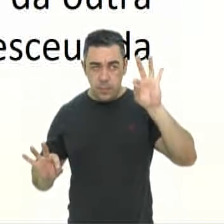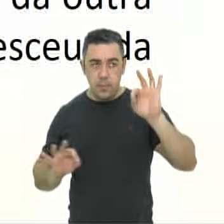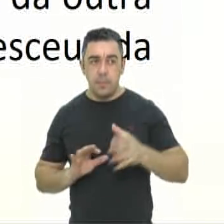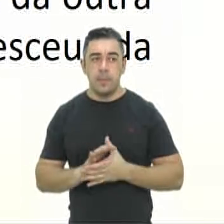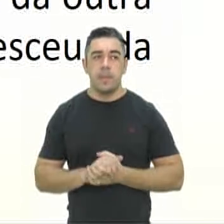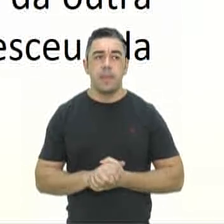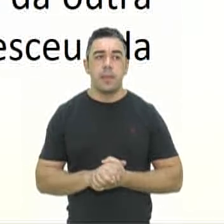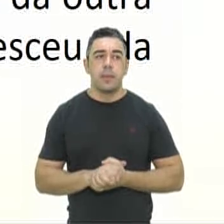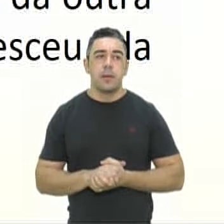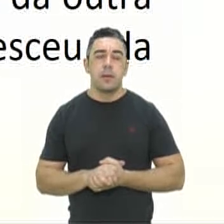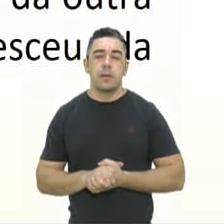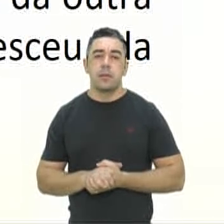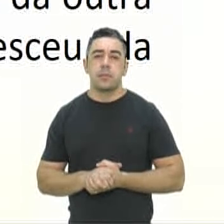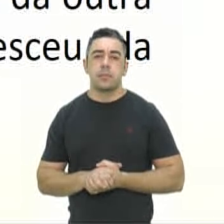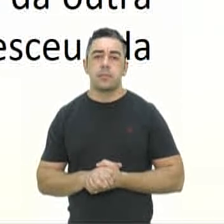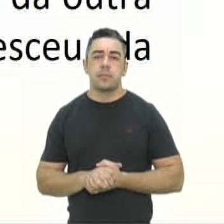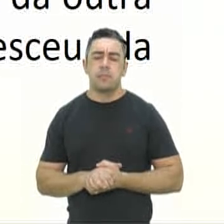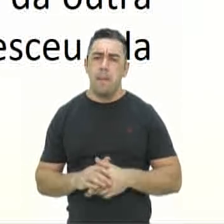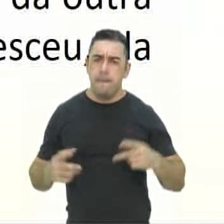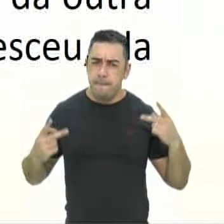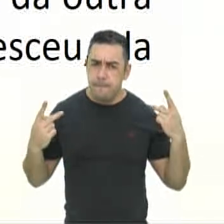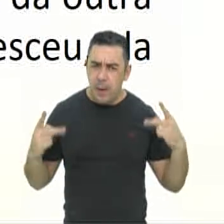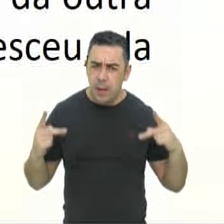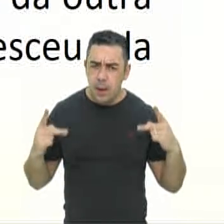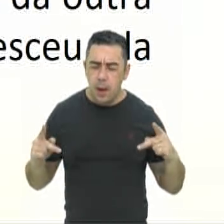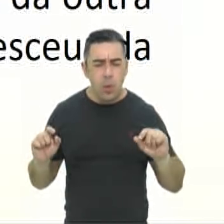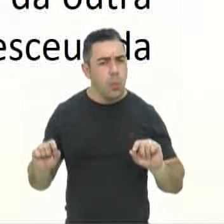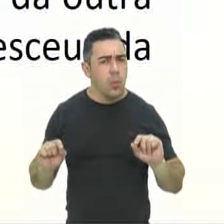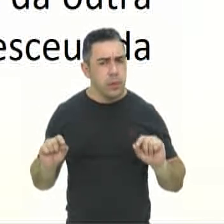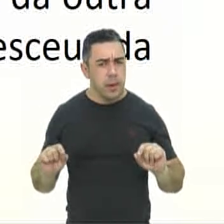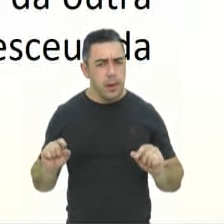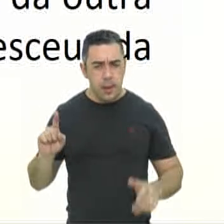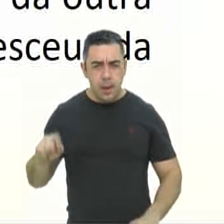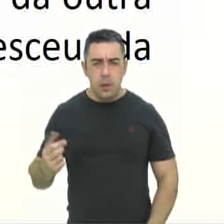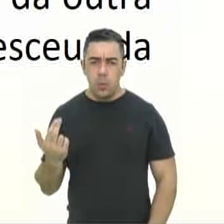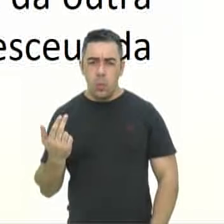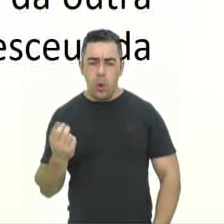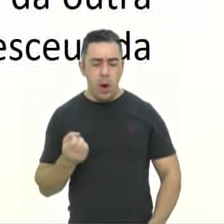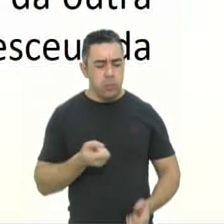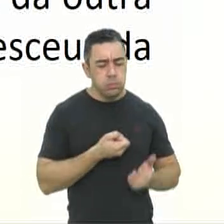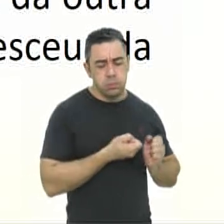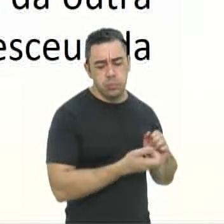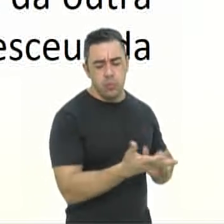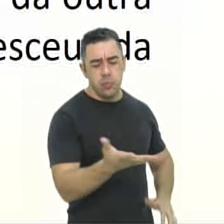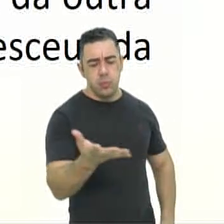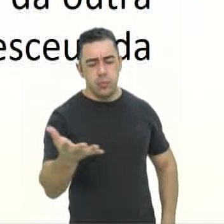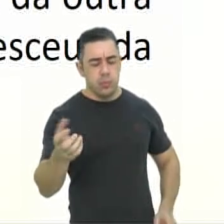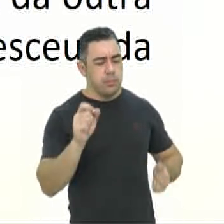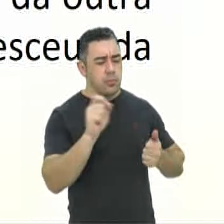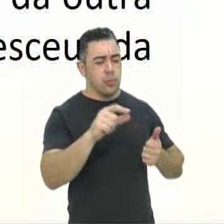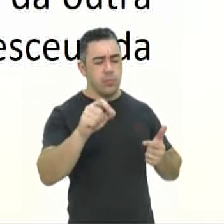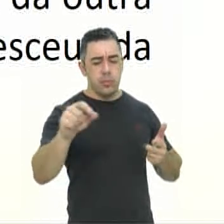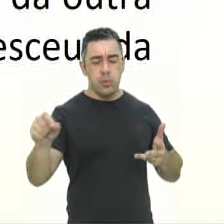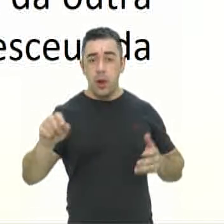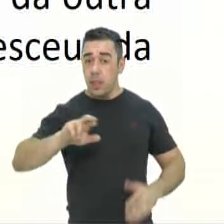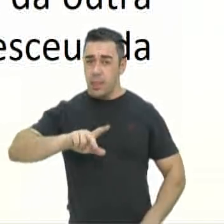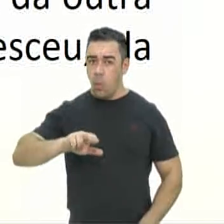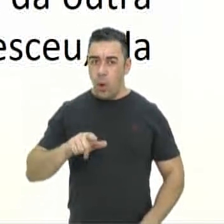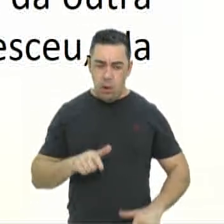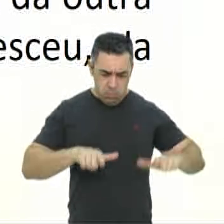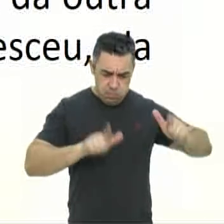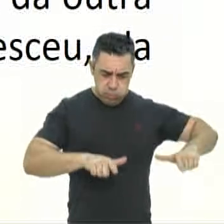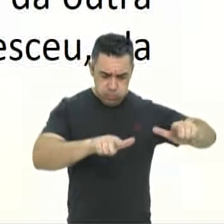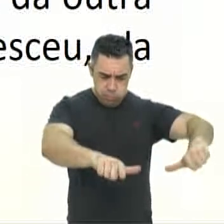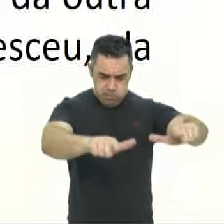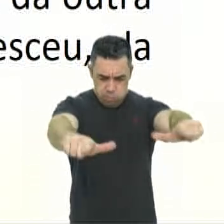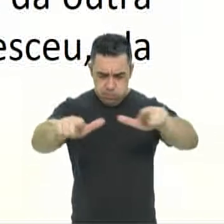60ª. O pregar há de ser como quem semeia, e não quem ladrilha ou azuleja,